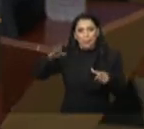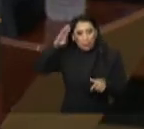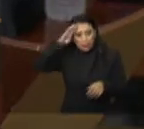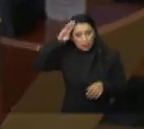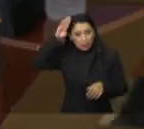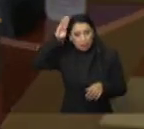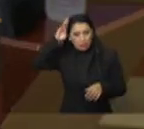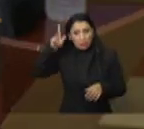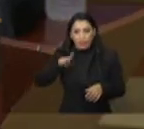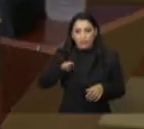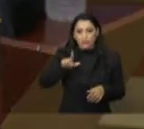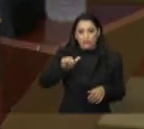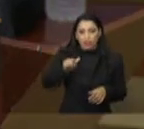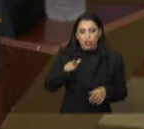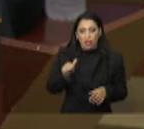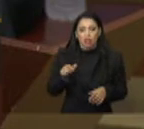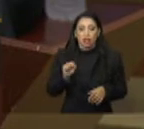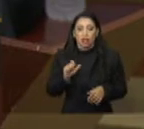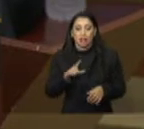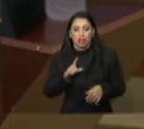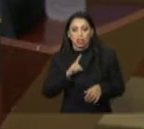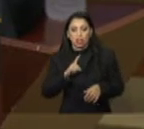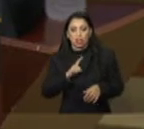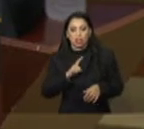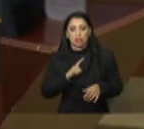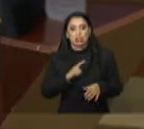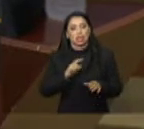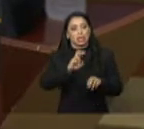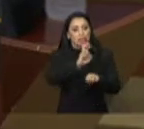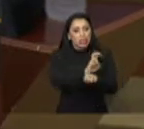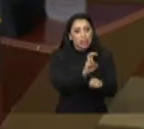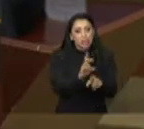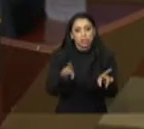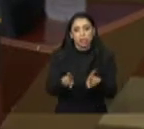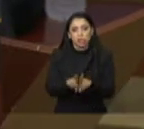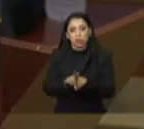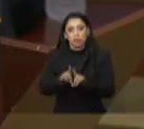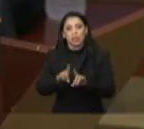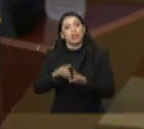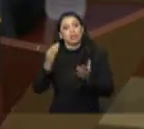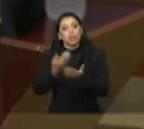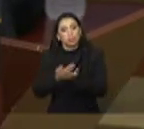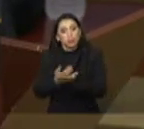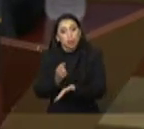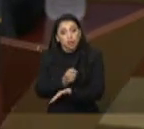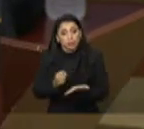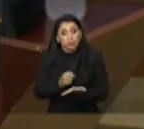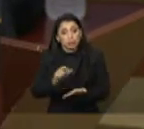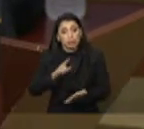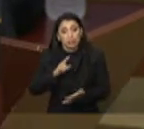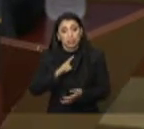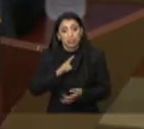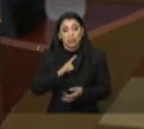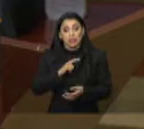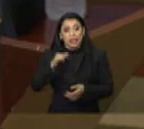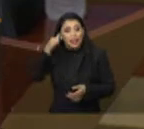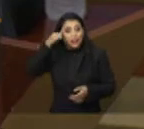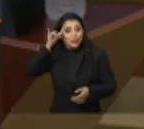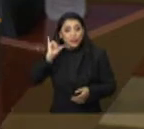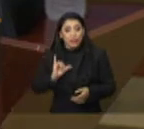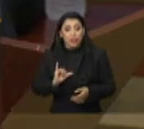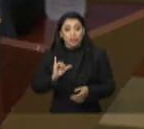em creches e pré-escola revela-se fundamental para combater o nefasto ciclo de violência contra mulher